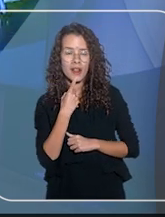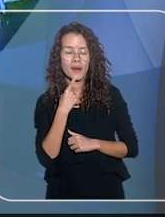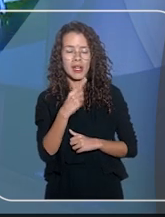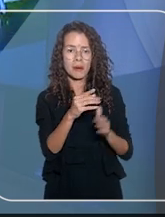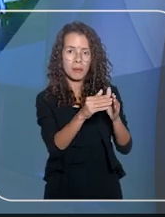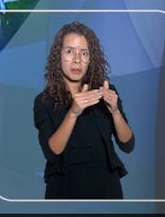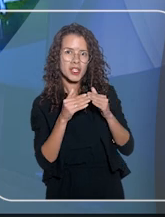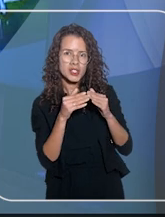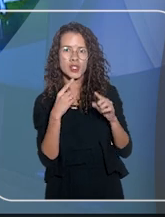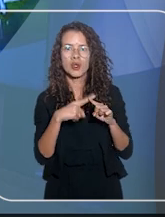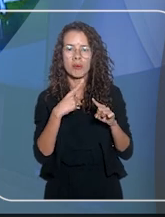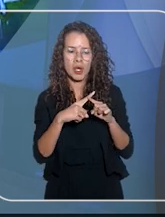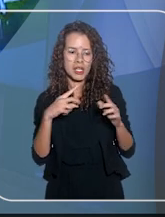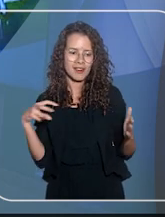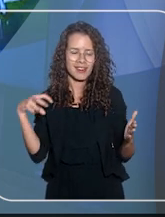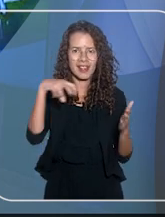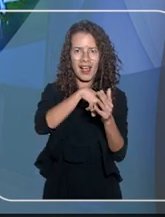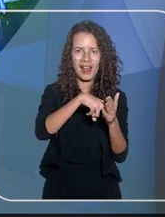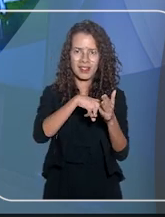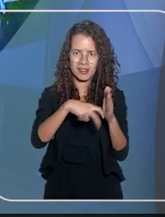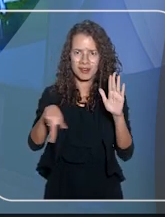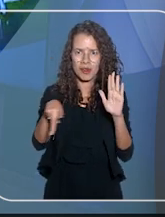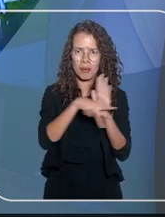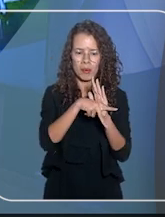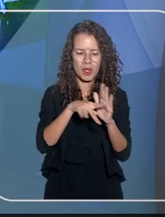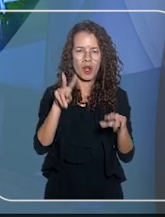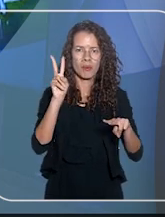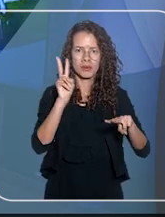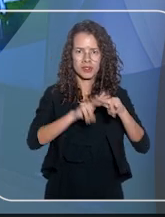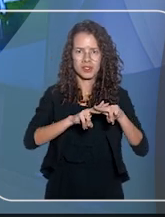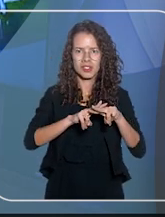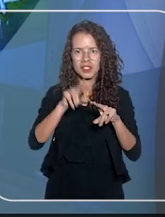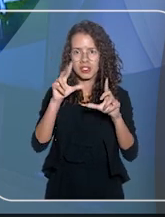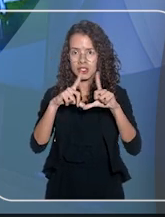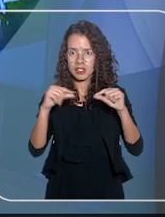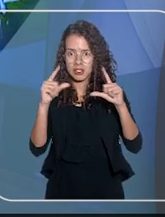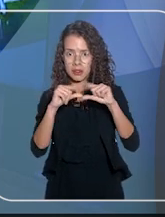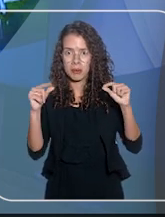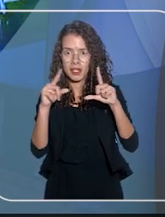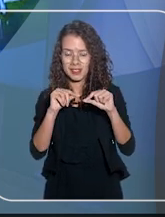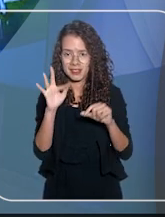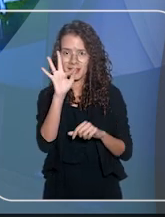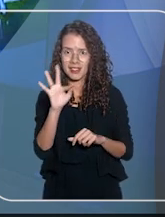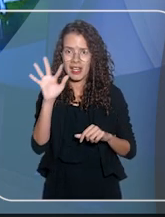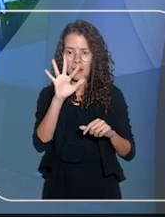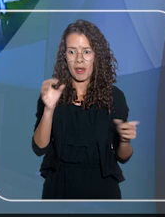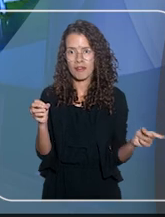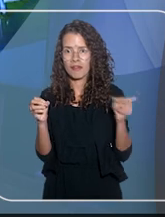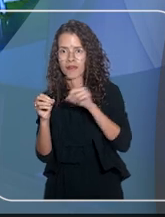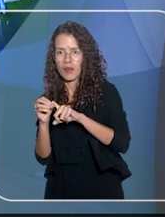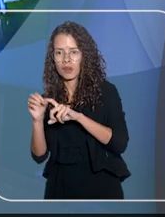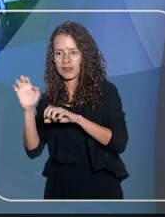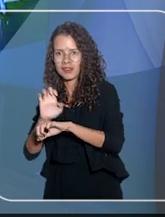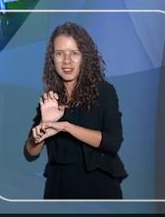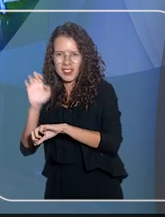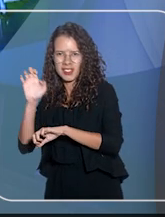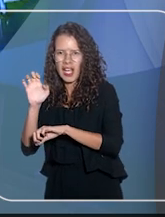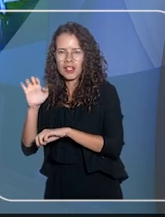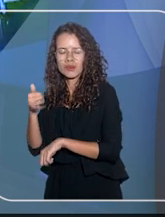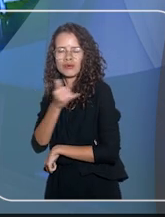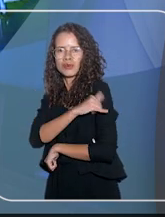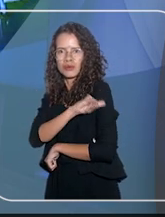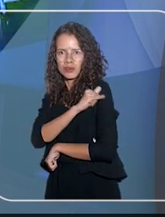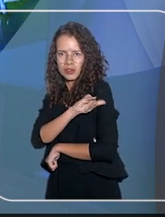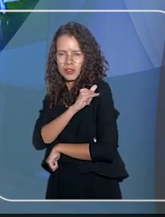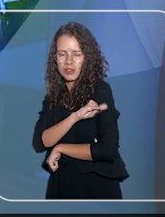Silva, o Rogério 157, para que ele saísse do sistema penitenciário federal e voltasse a cumprir pena em